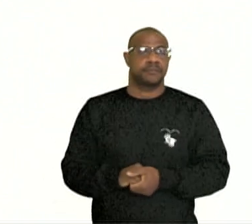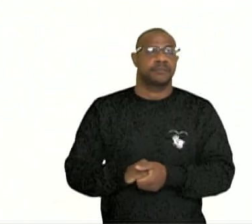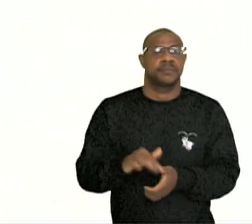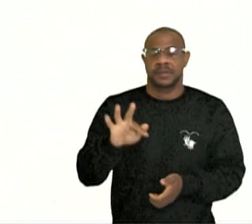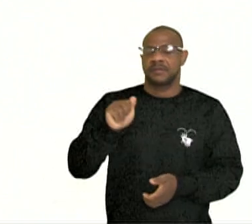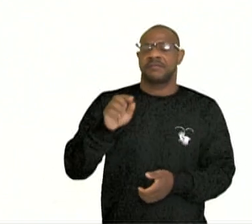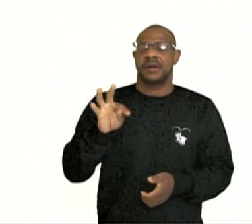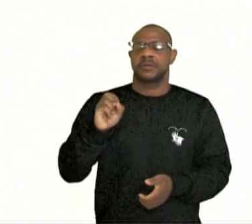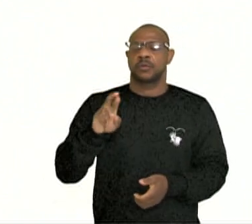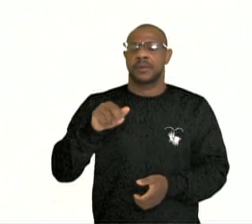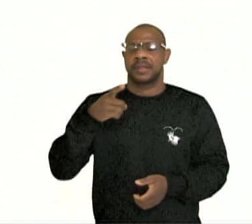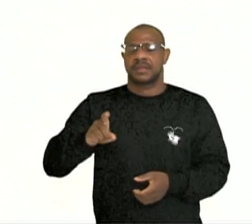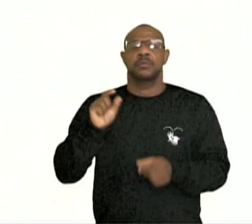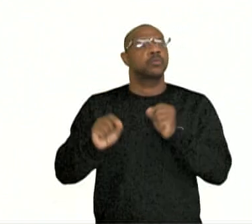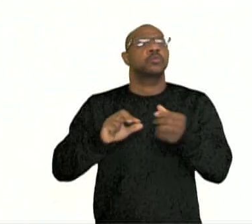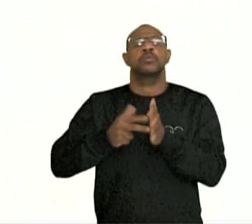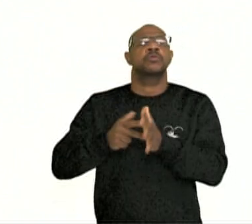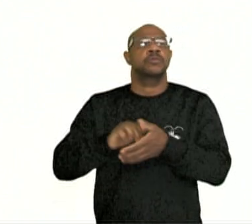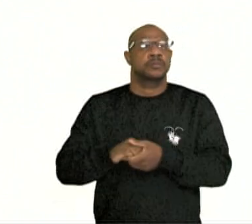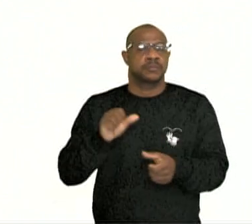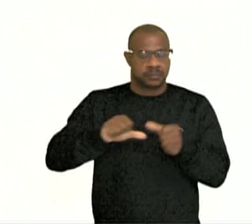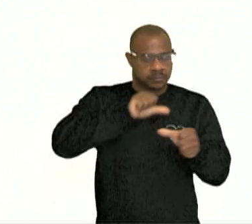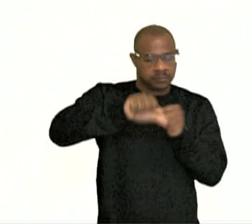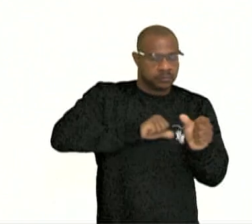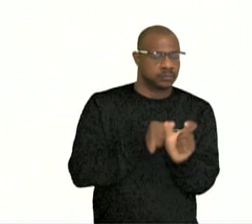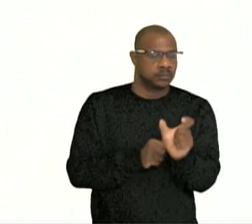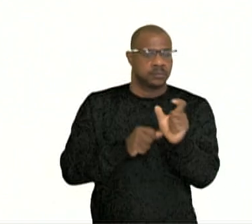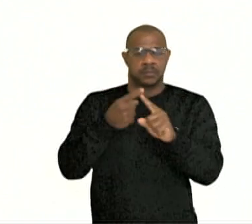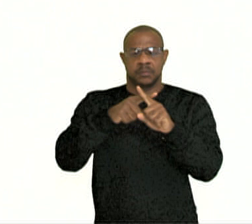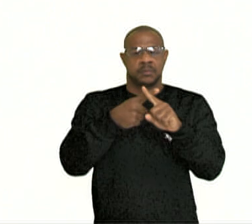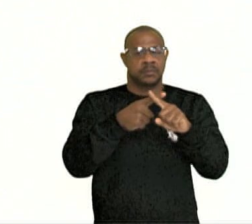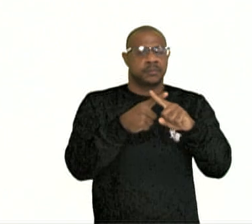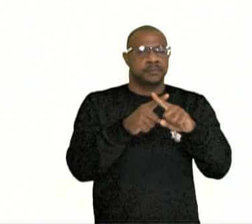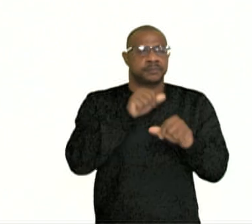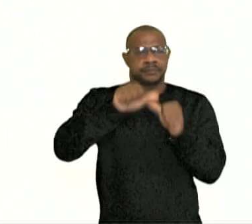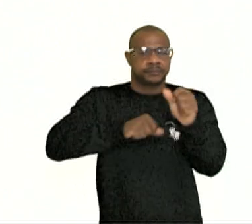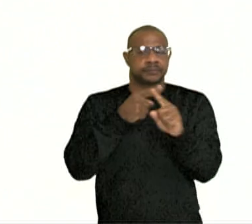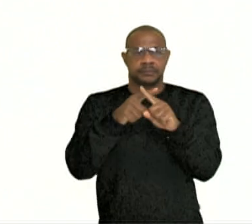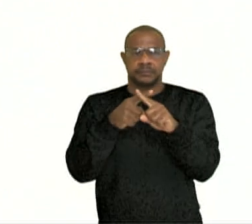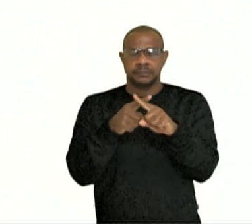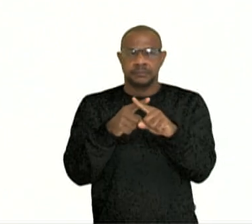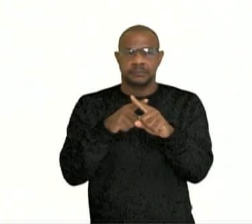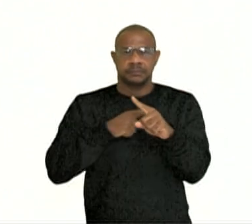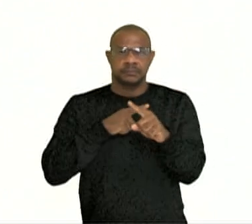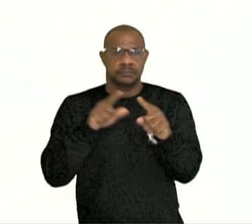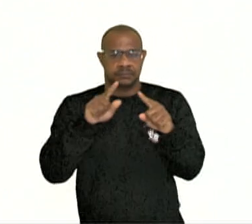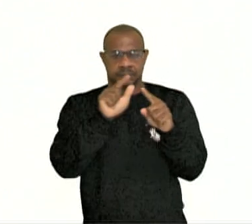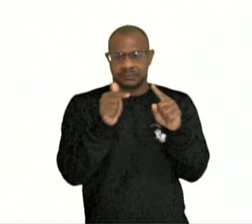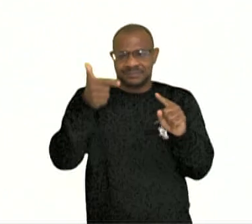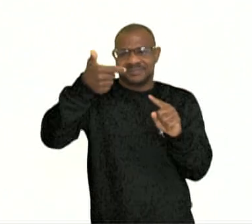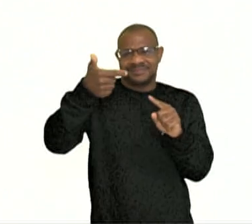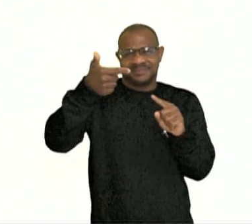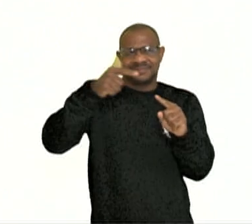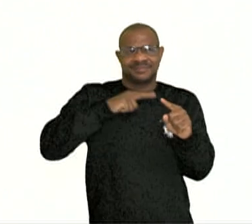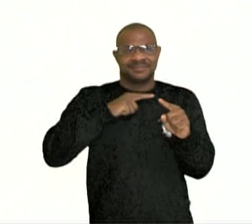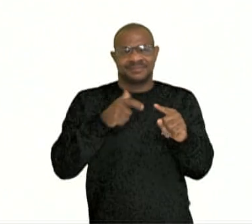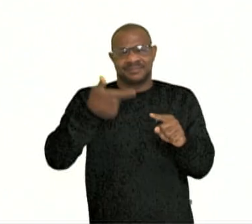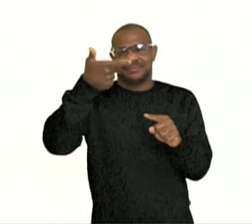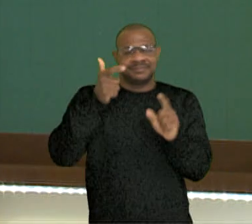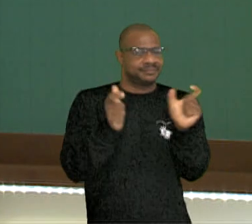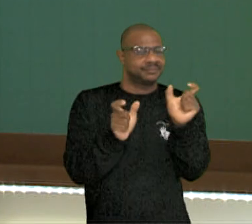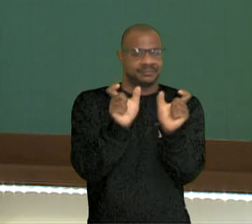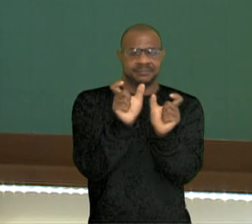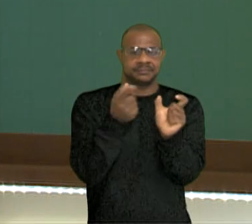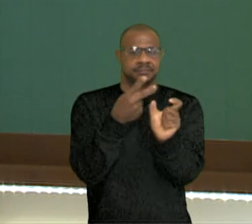fazer a fatoração, professora? É você transformar naquela multiplicaçãozinha. Lembra que a gente leva ao quadrado, que tem o primeiro termo e o